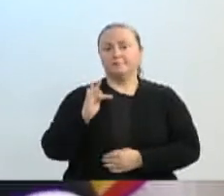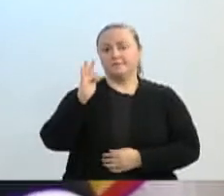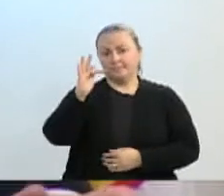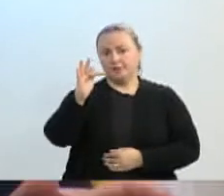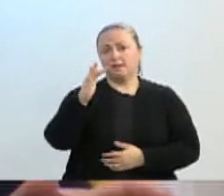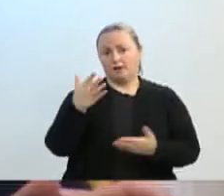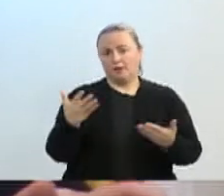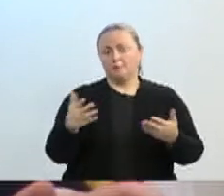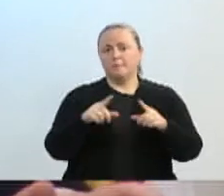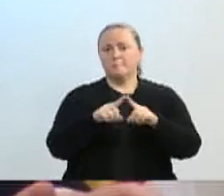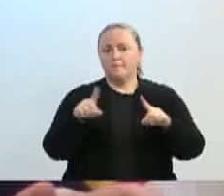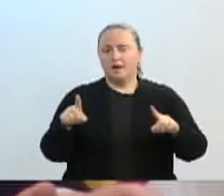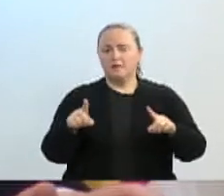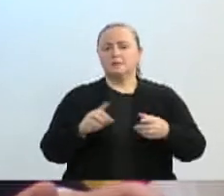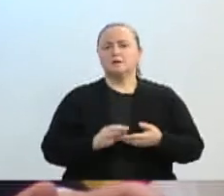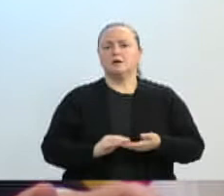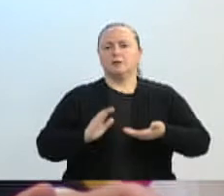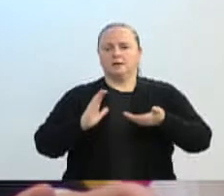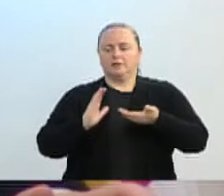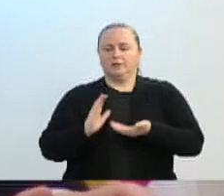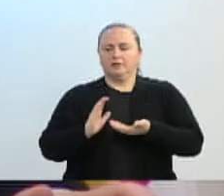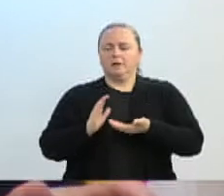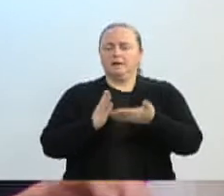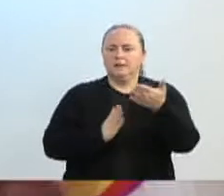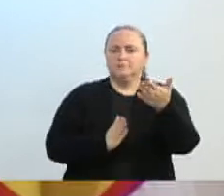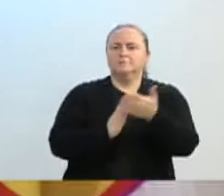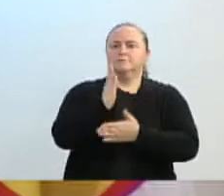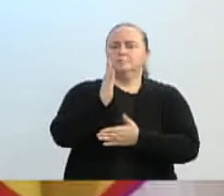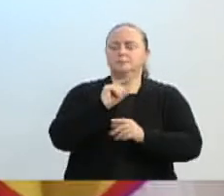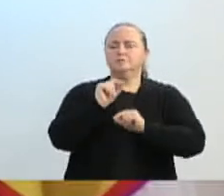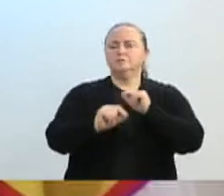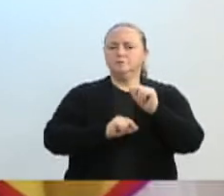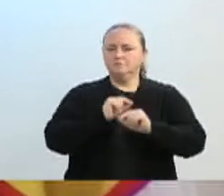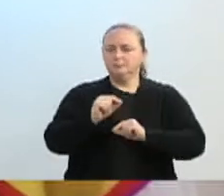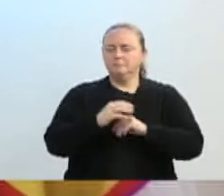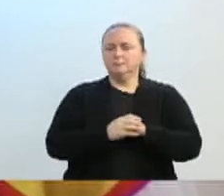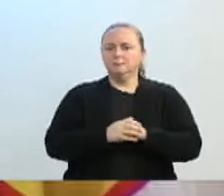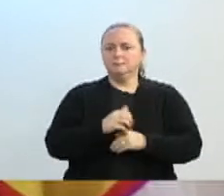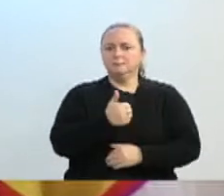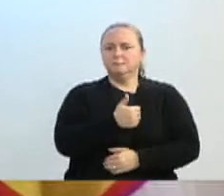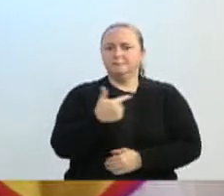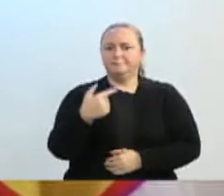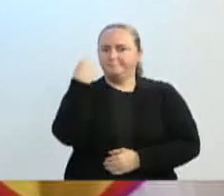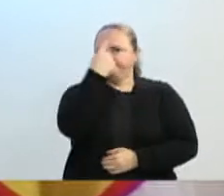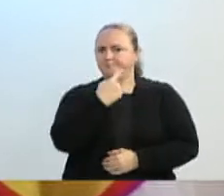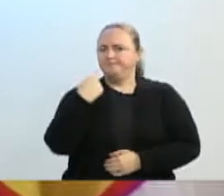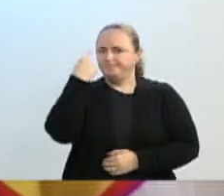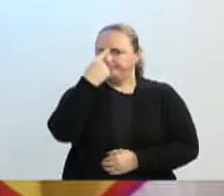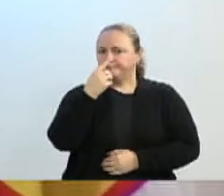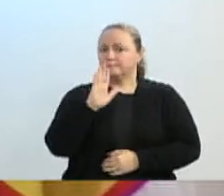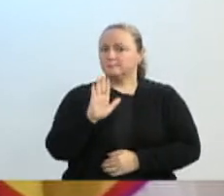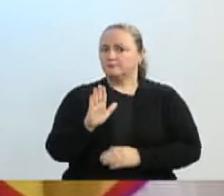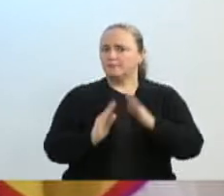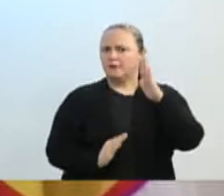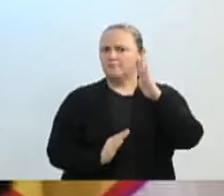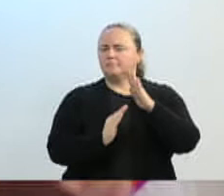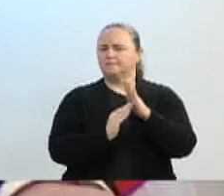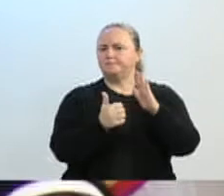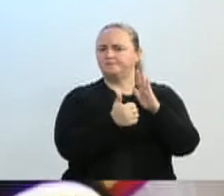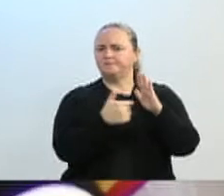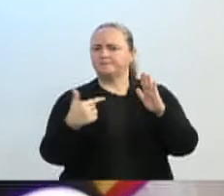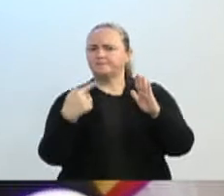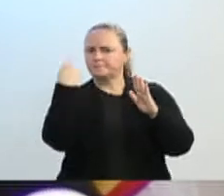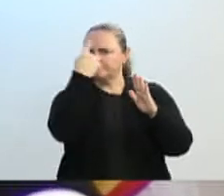passada o Congresso Federal aprovou em menos de 12 horas, veja bem, vereador presidente Egídio,